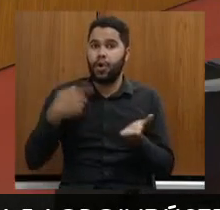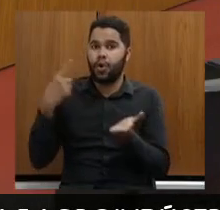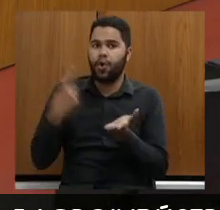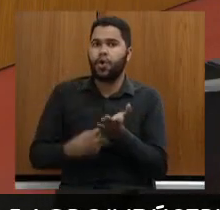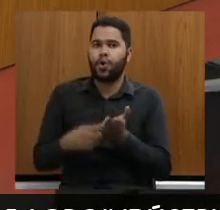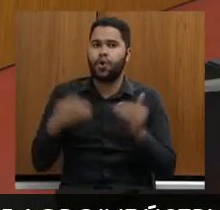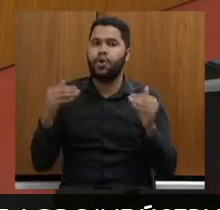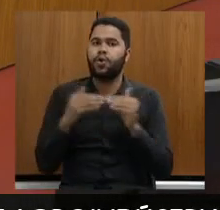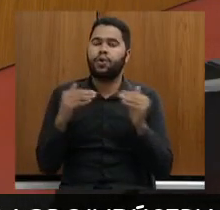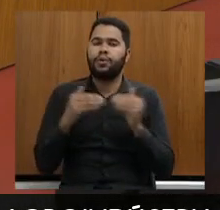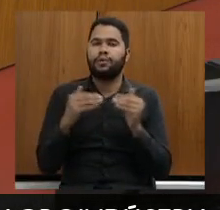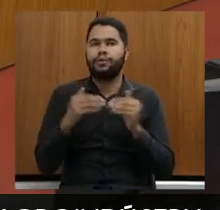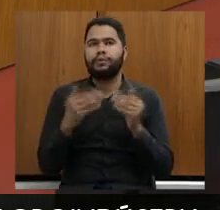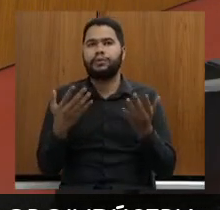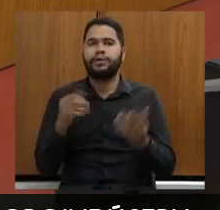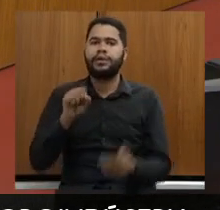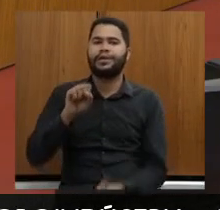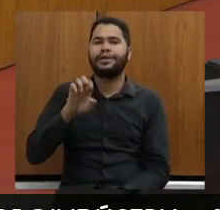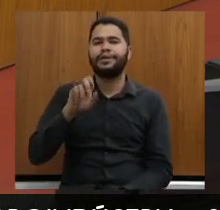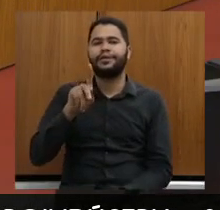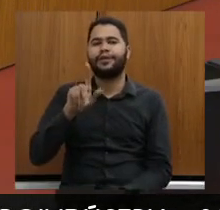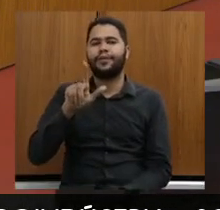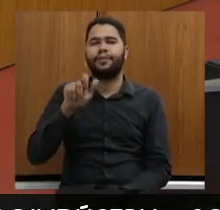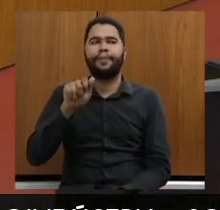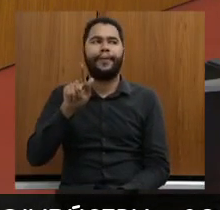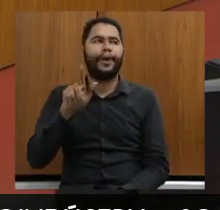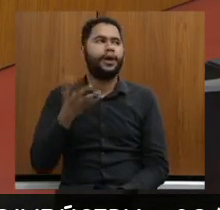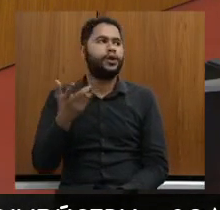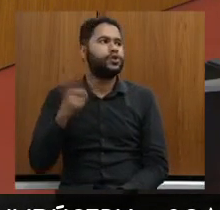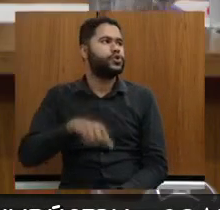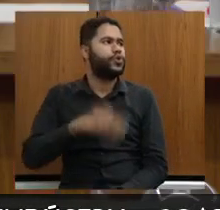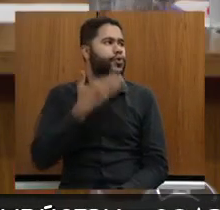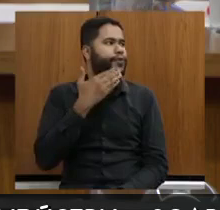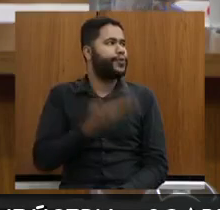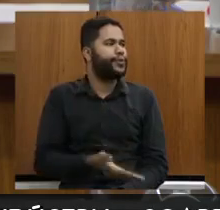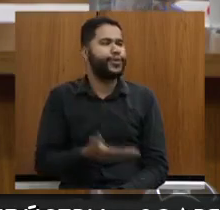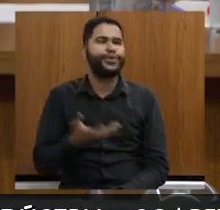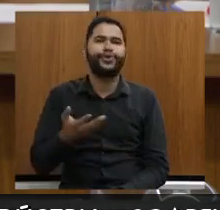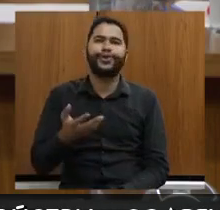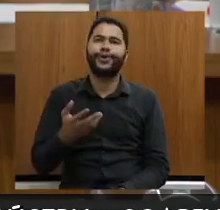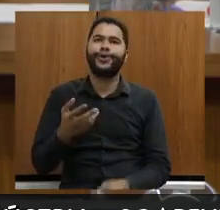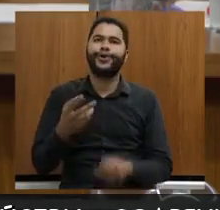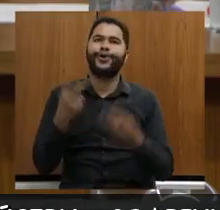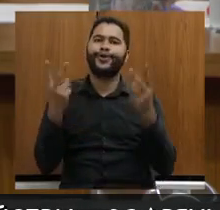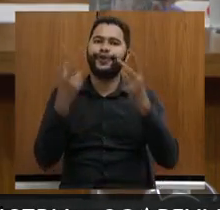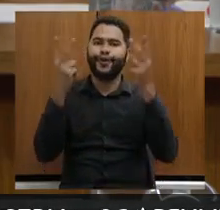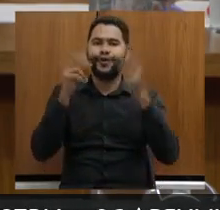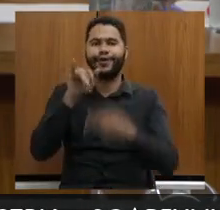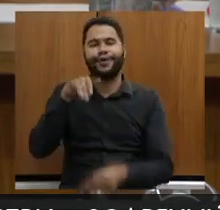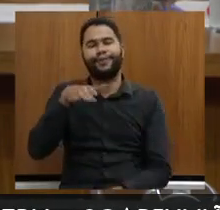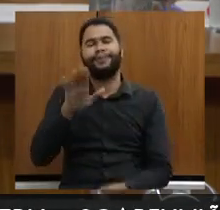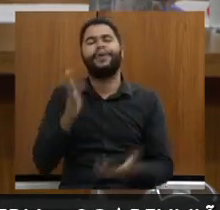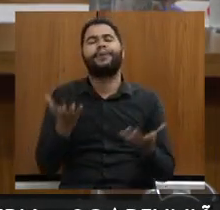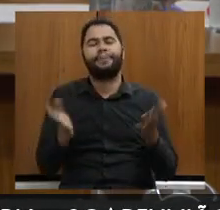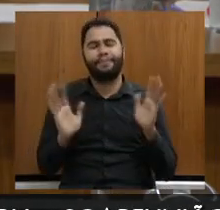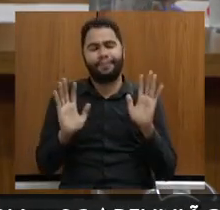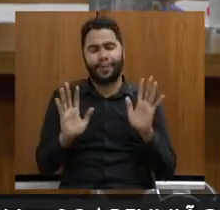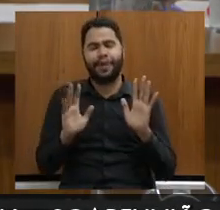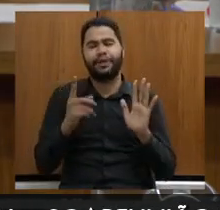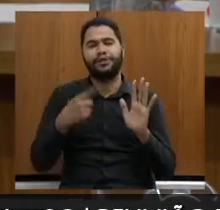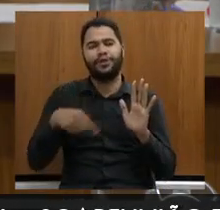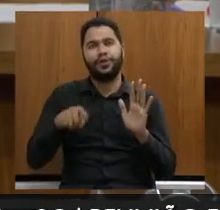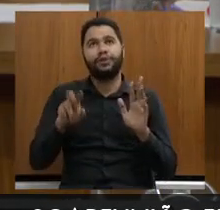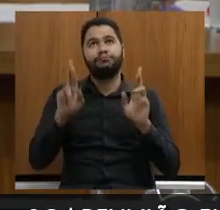acho que a Seplag já fica até 65 eu chego lá que eu falo já venha a pedir de valorização do ímã mas a gente vai